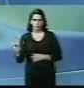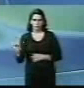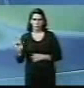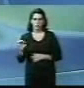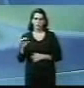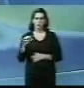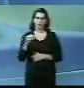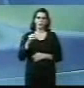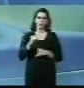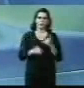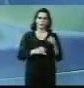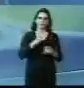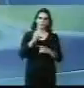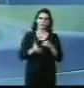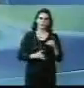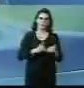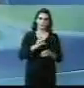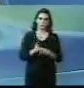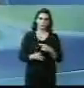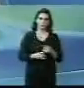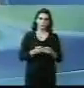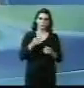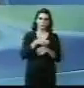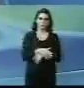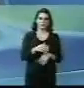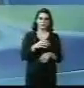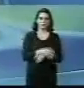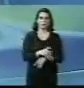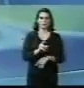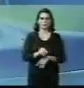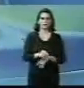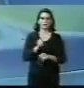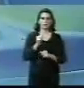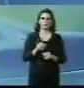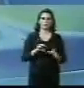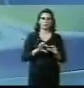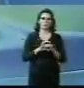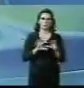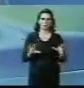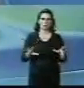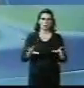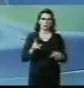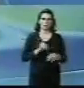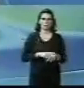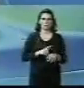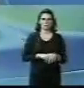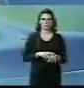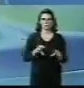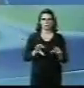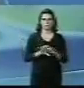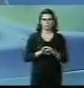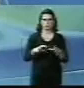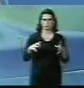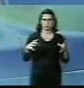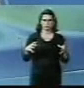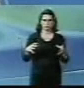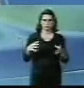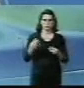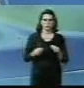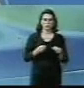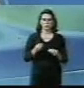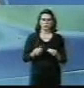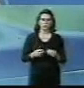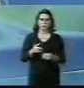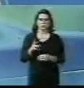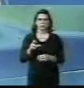são pouco acessados dentro da rede, então você pode estabelecer um tempo maior dentro no seu servidor de proxy para